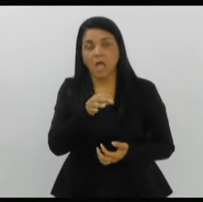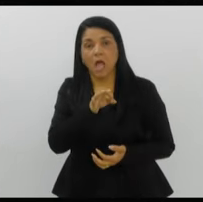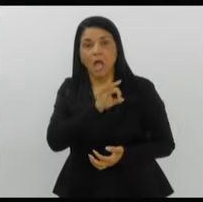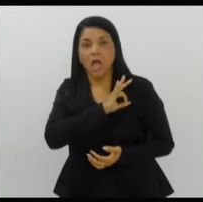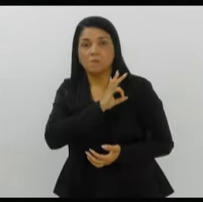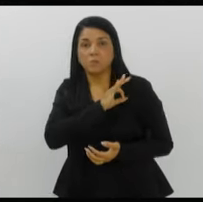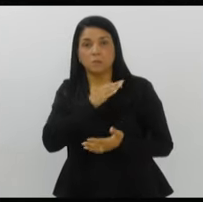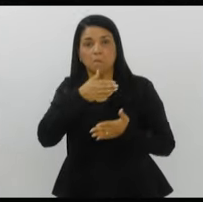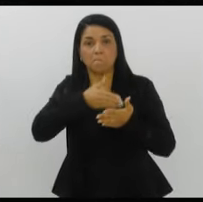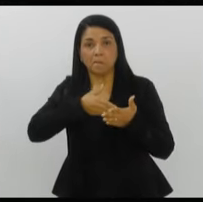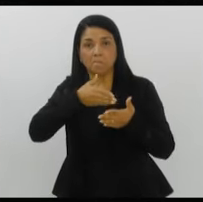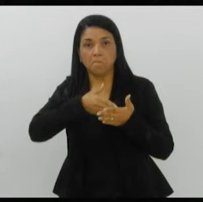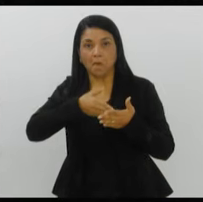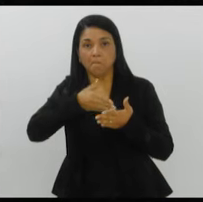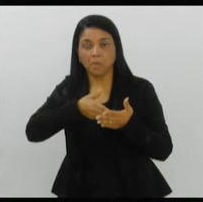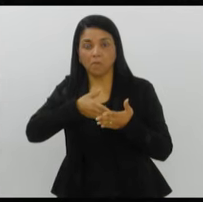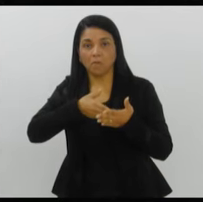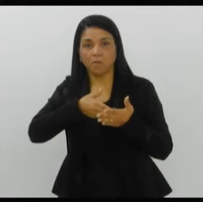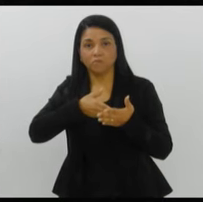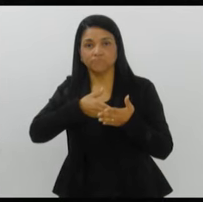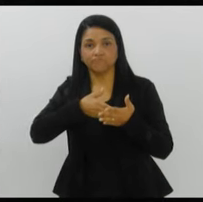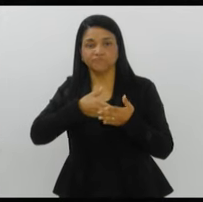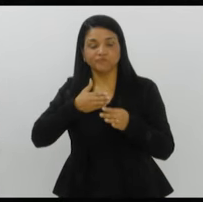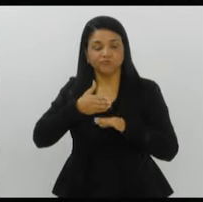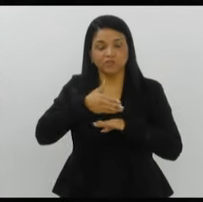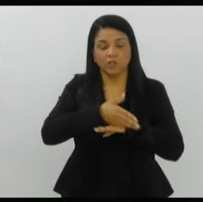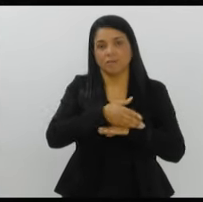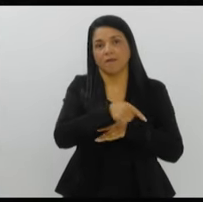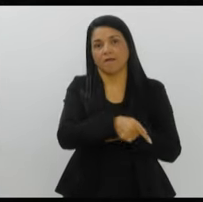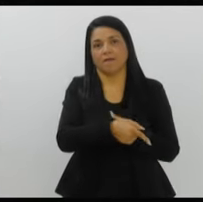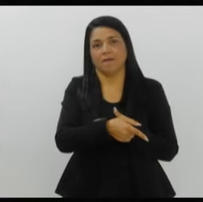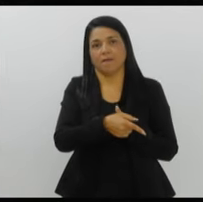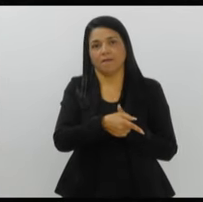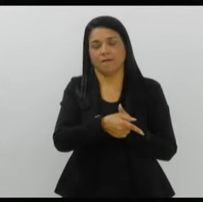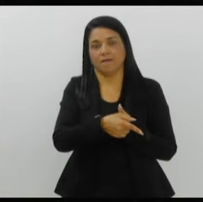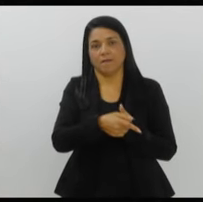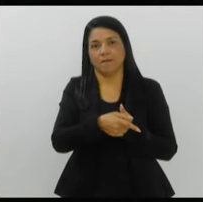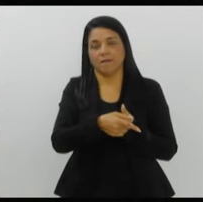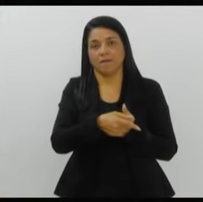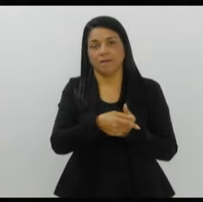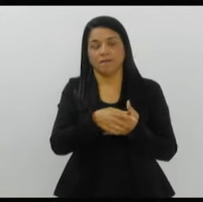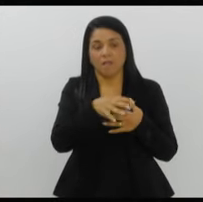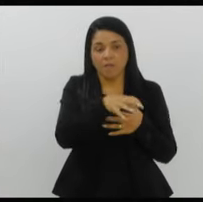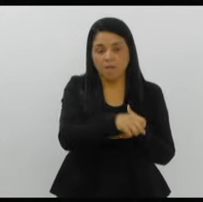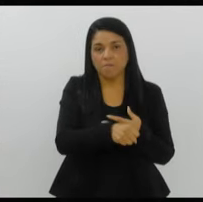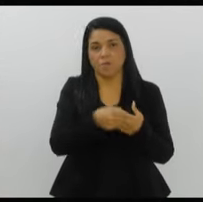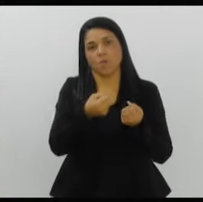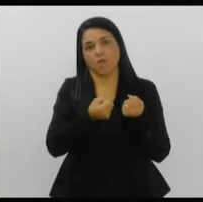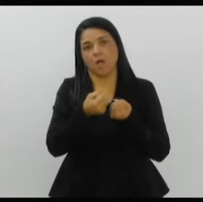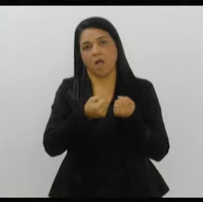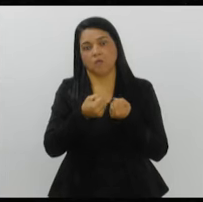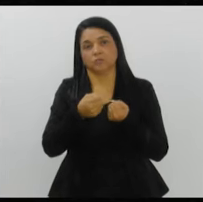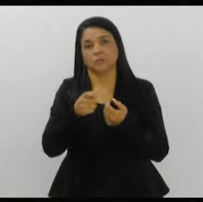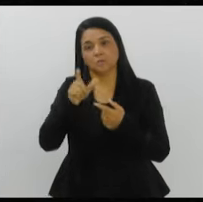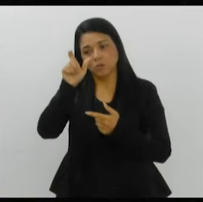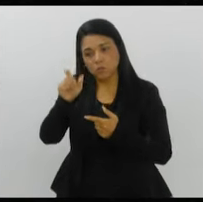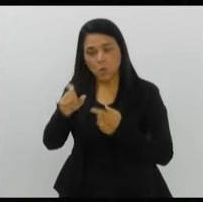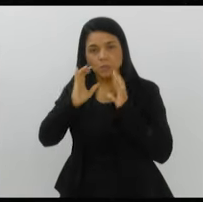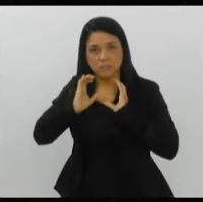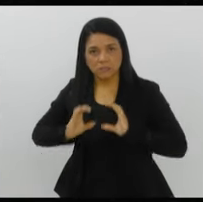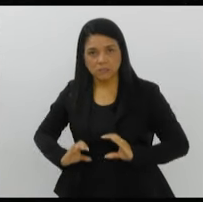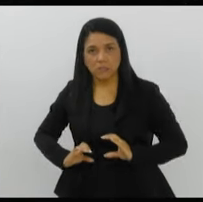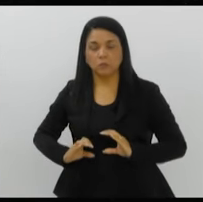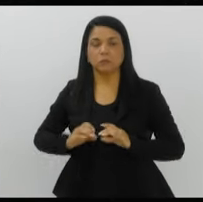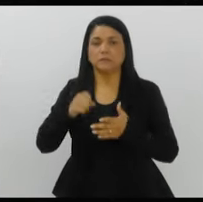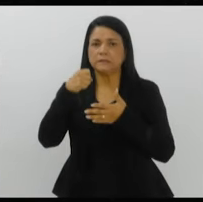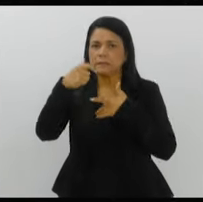impedida, impedida de entrar ali e recuperar o bem do cidadão que trabalhou, que lutou para poder